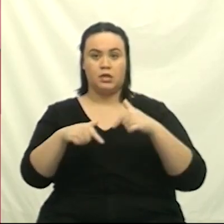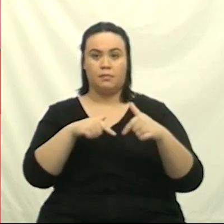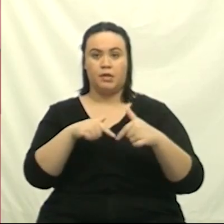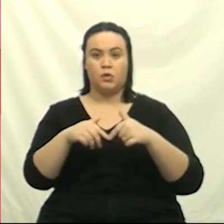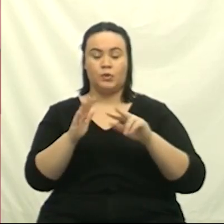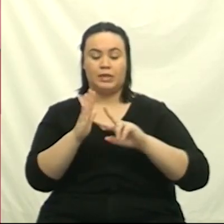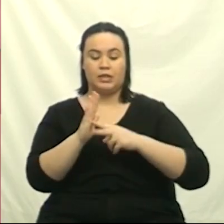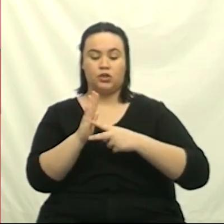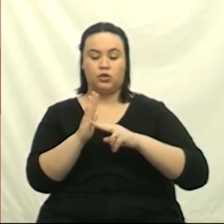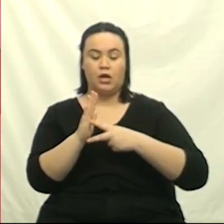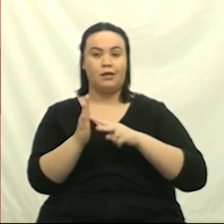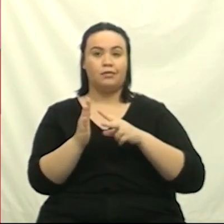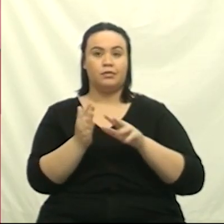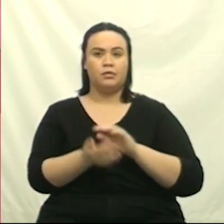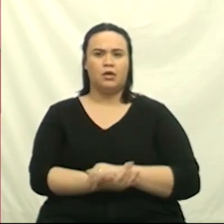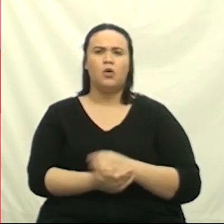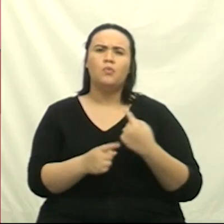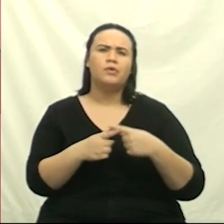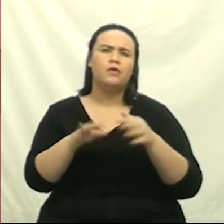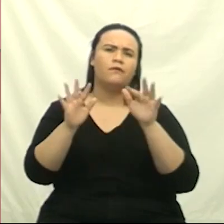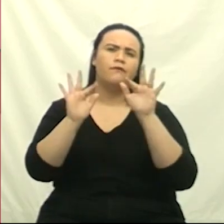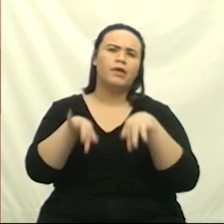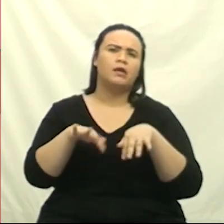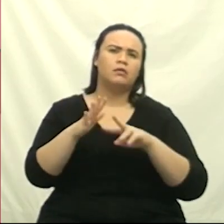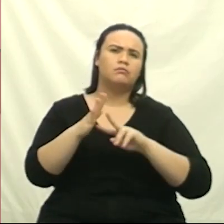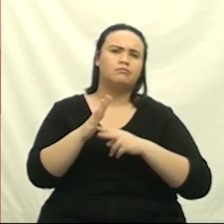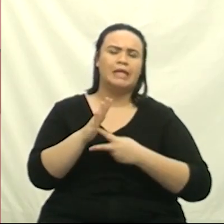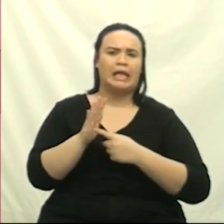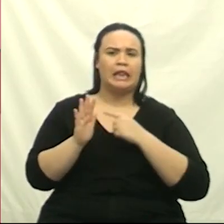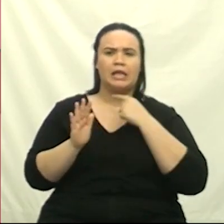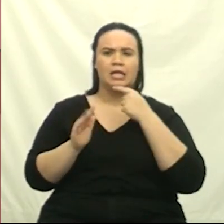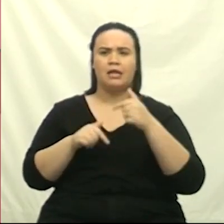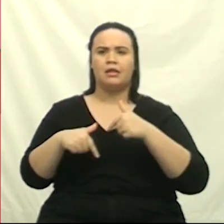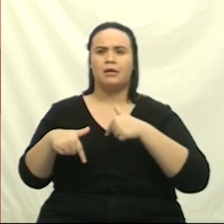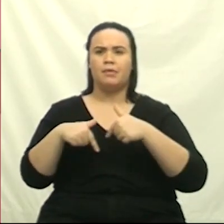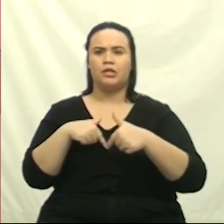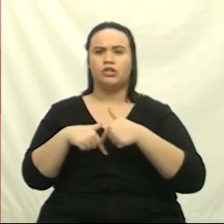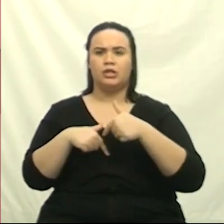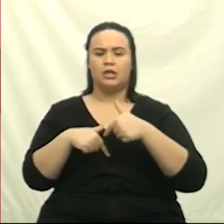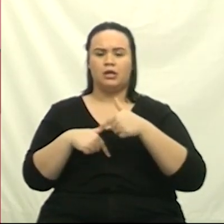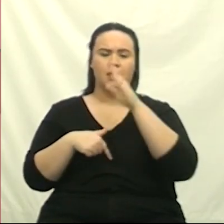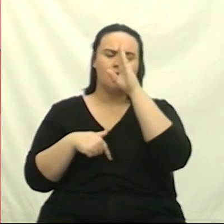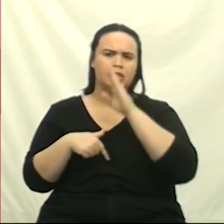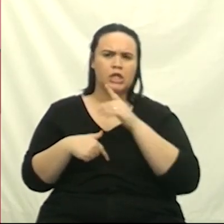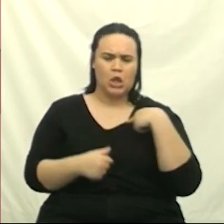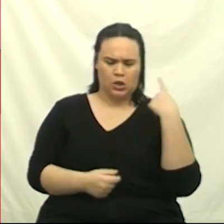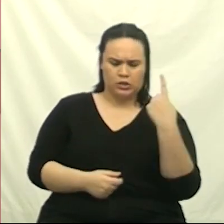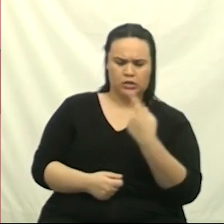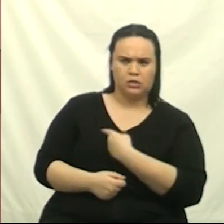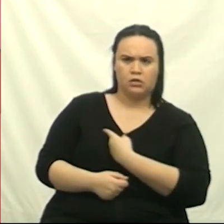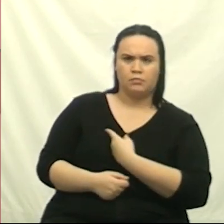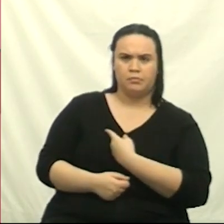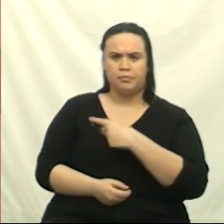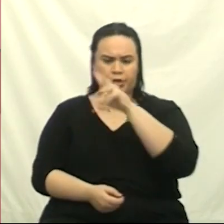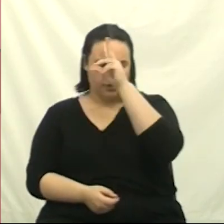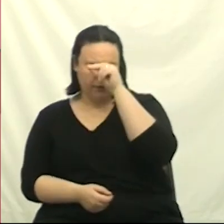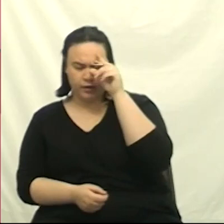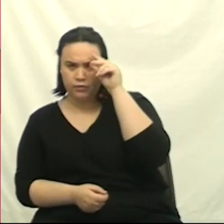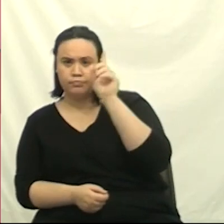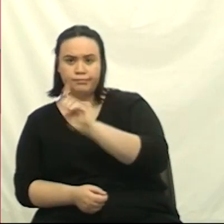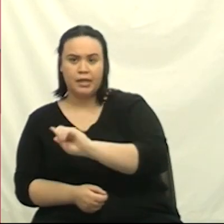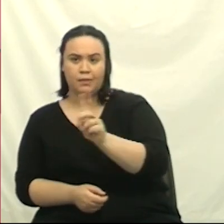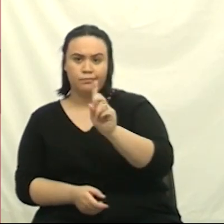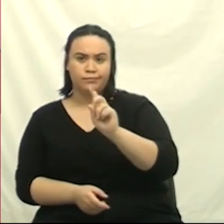sindicatos e falo fim porque ninguém trabalha de graça nem o prefeito nem nós eu acho que é da